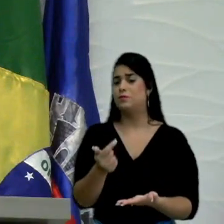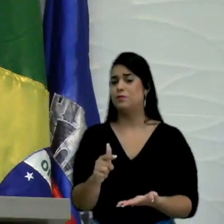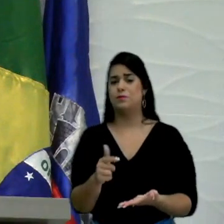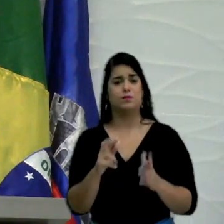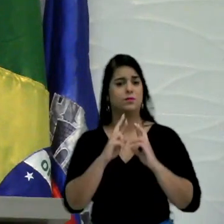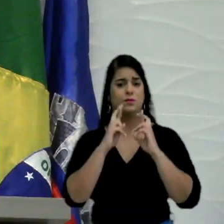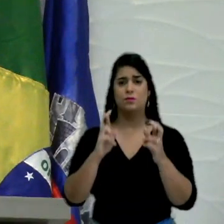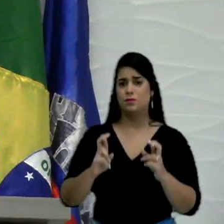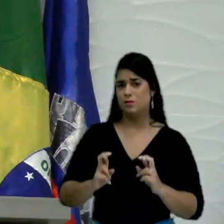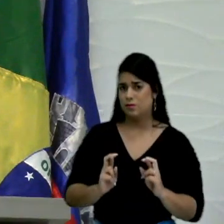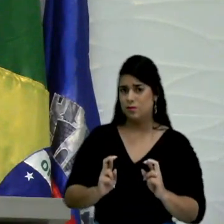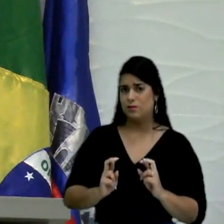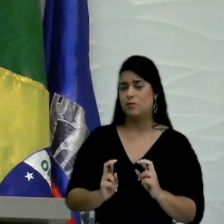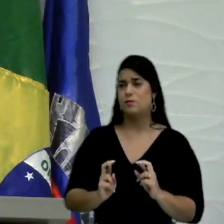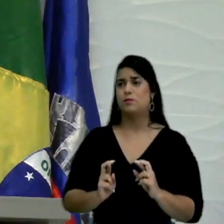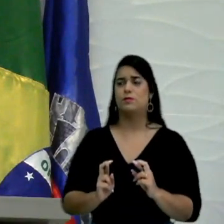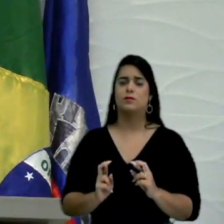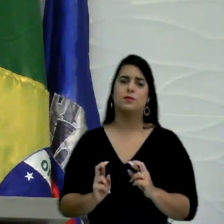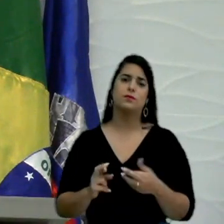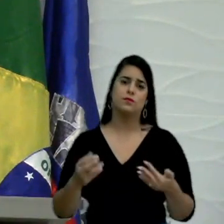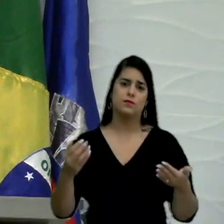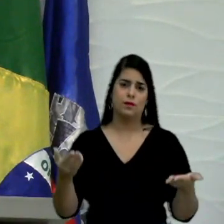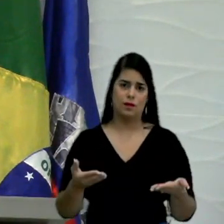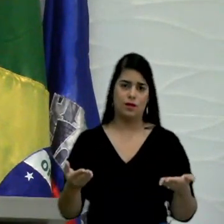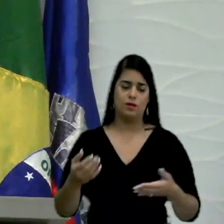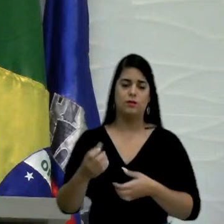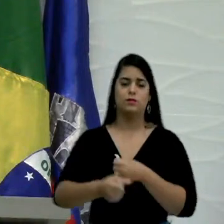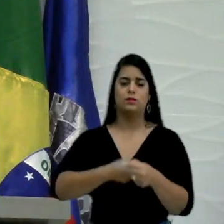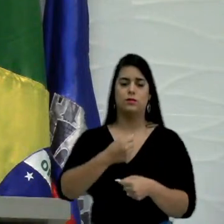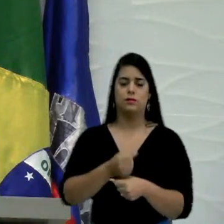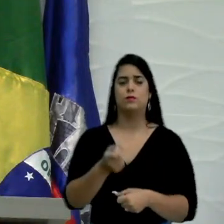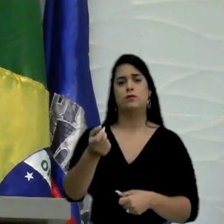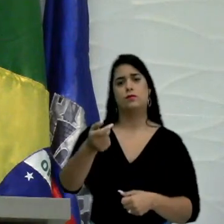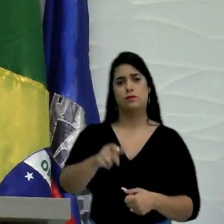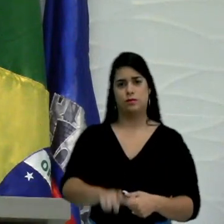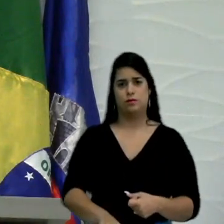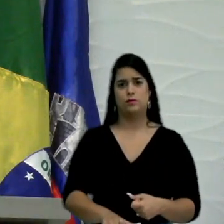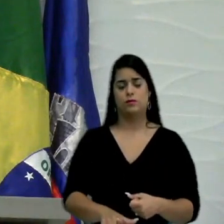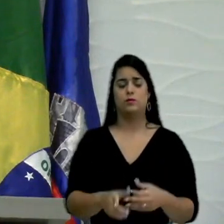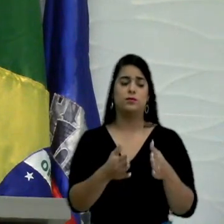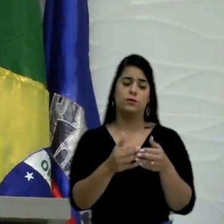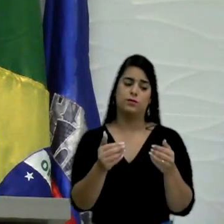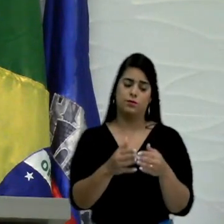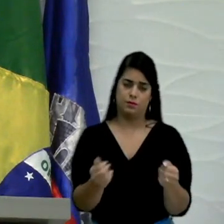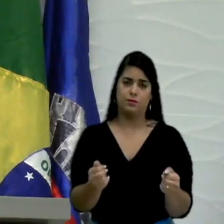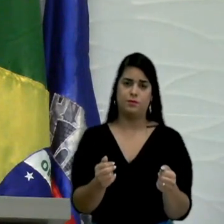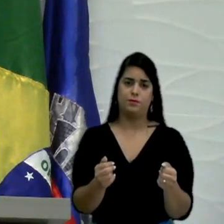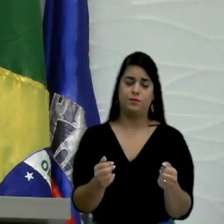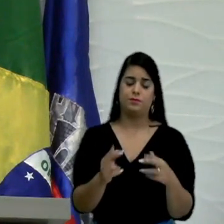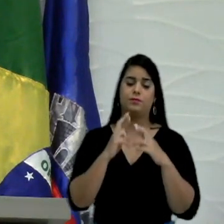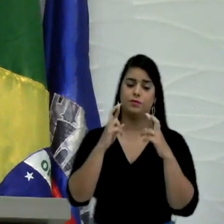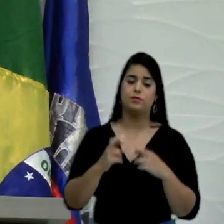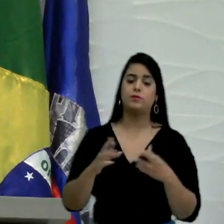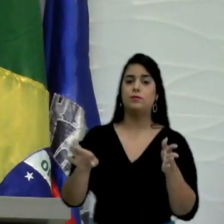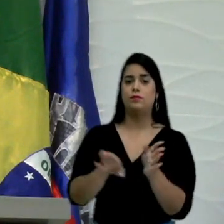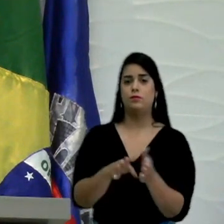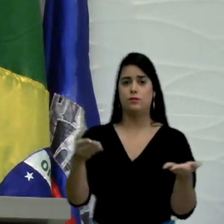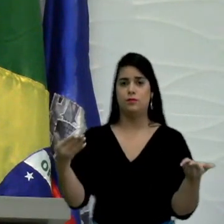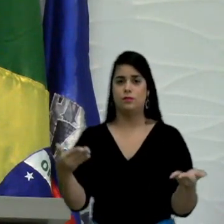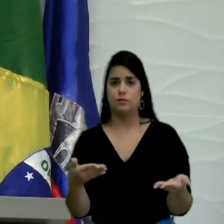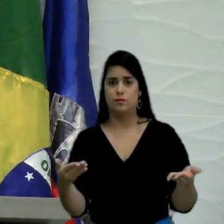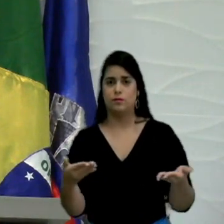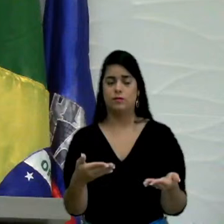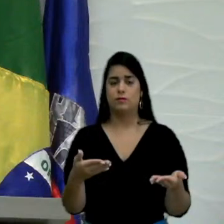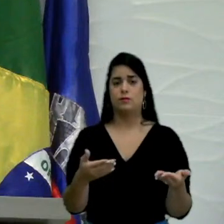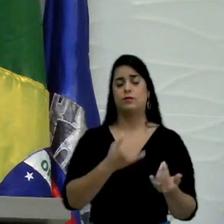tivemos sucesso na resposta e neste ano reiterei o requerimento solicitando novamente e chegou no dia de hoje. Mas chegou